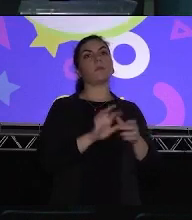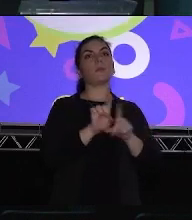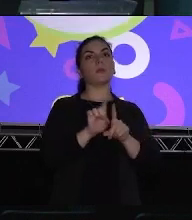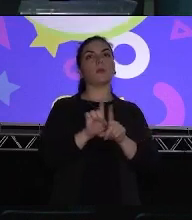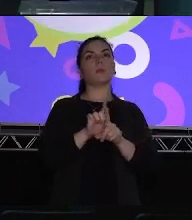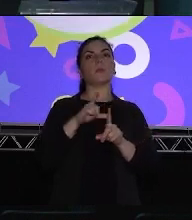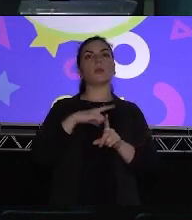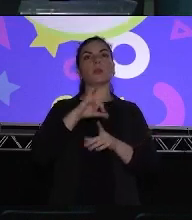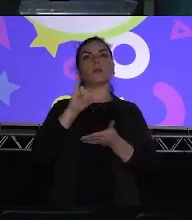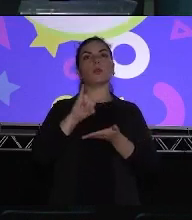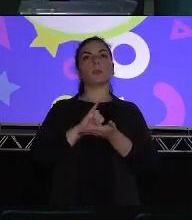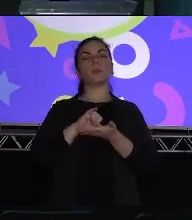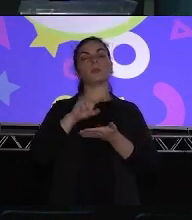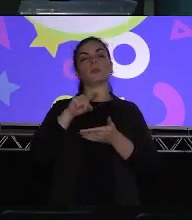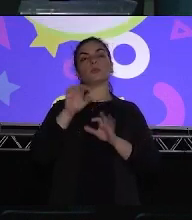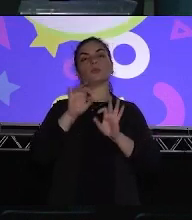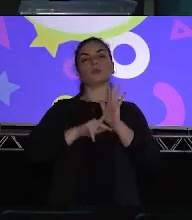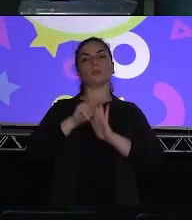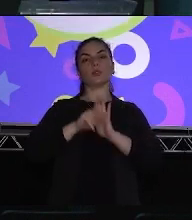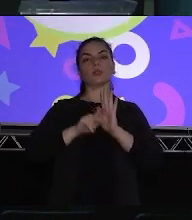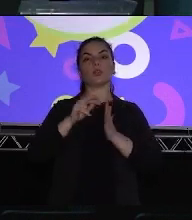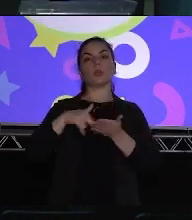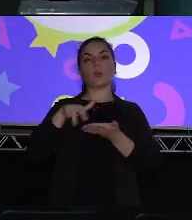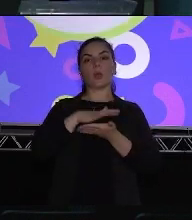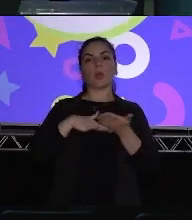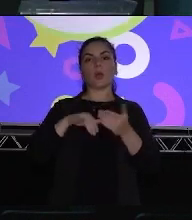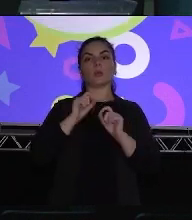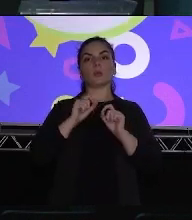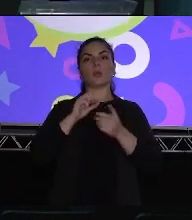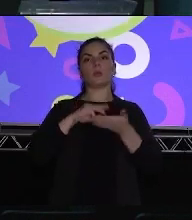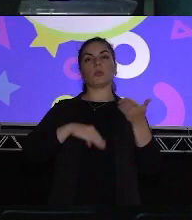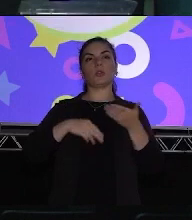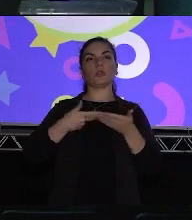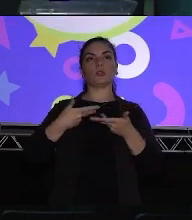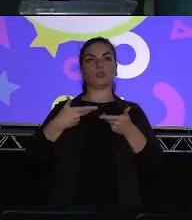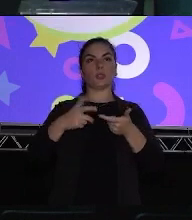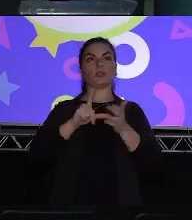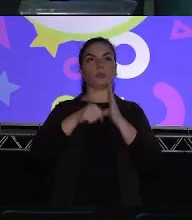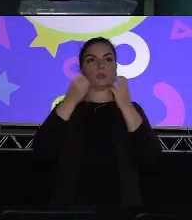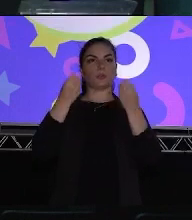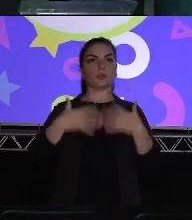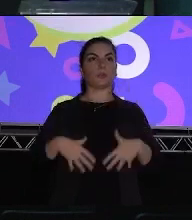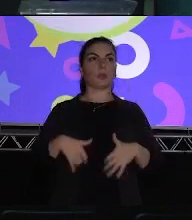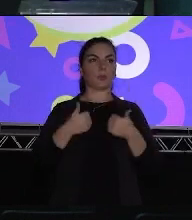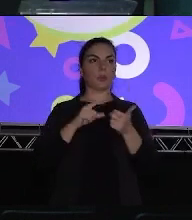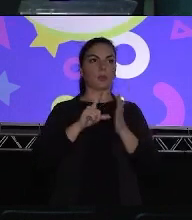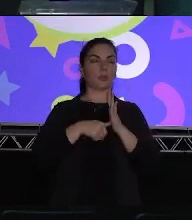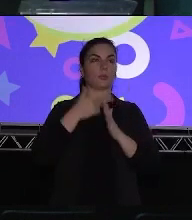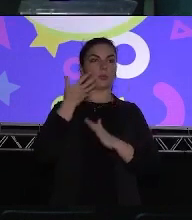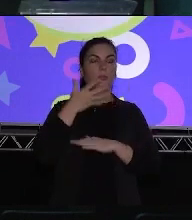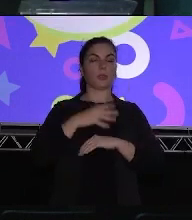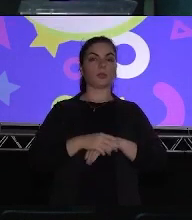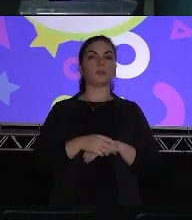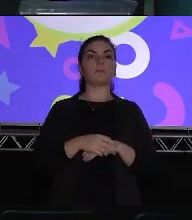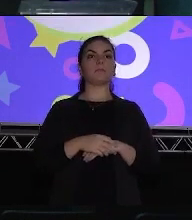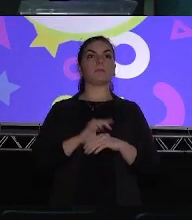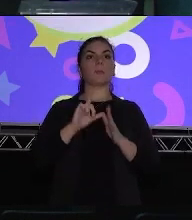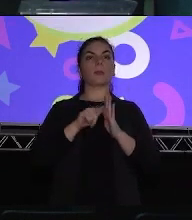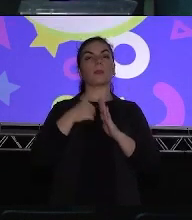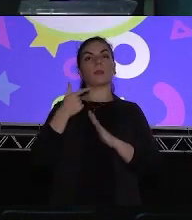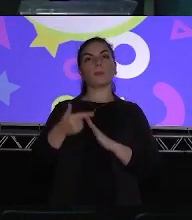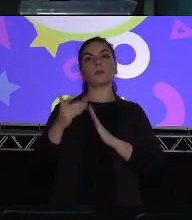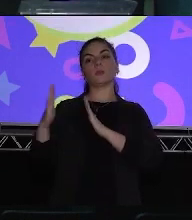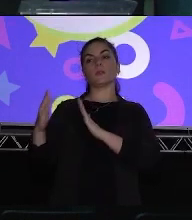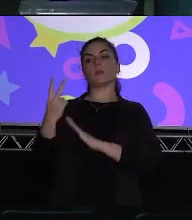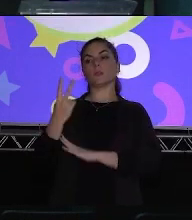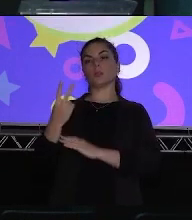incubação num projeto real, a gente tem toda a parte de metodologias ágeis, eu vou explicar melhor para vocês no decorrer da palestra. E na nossa fase 2, a gente recebe